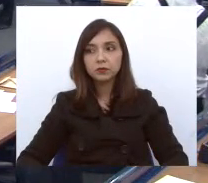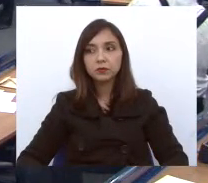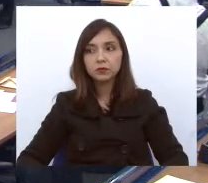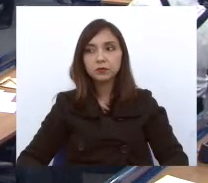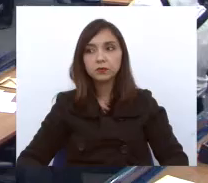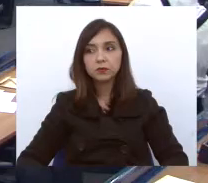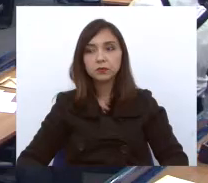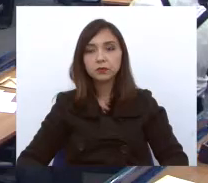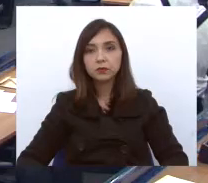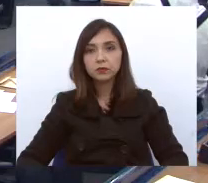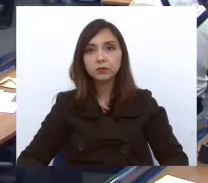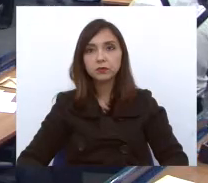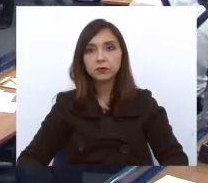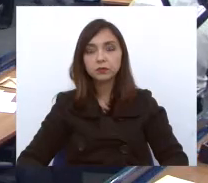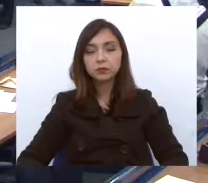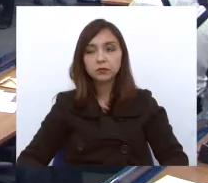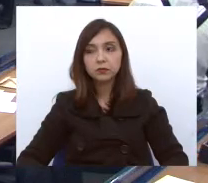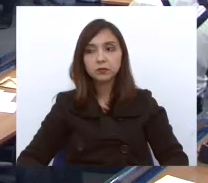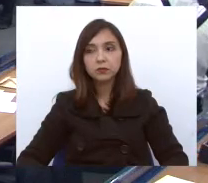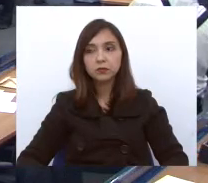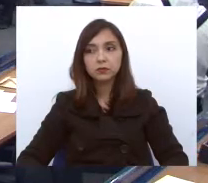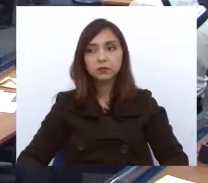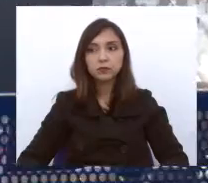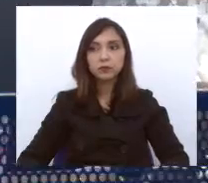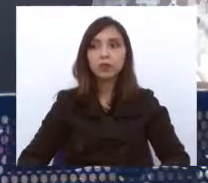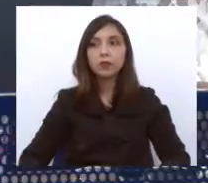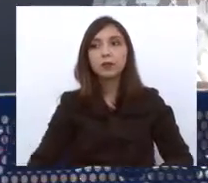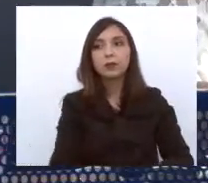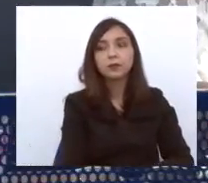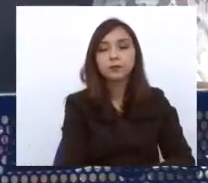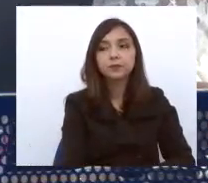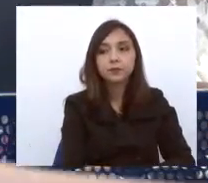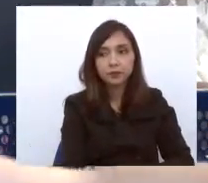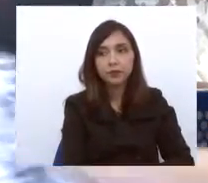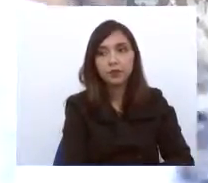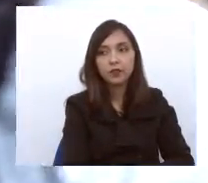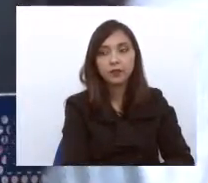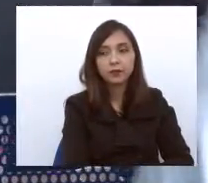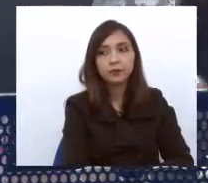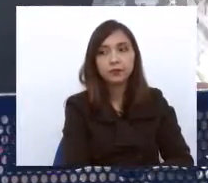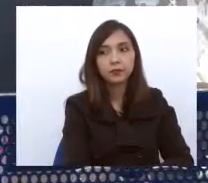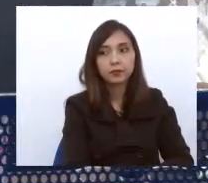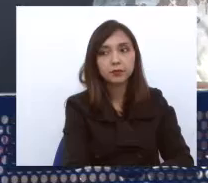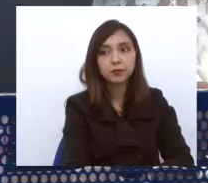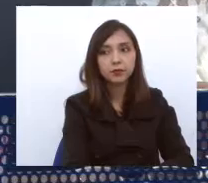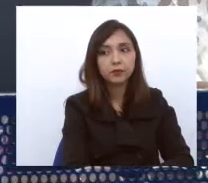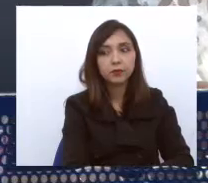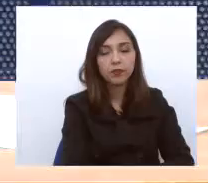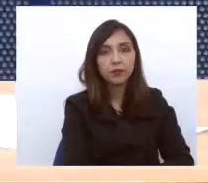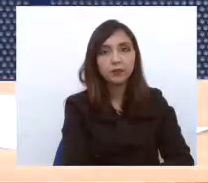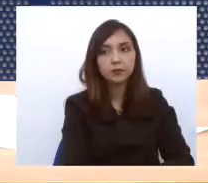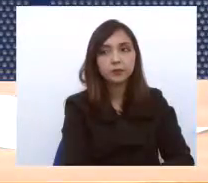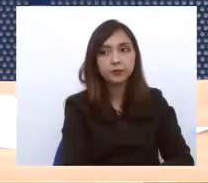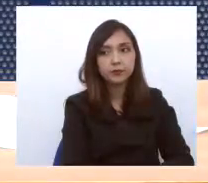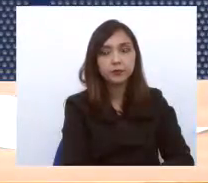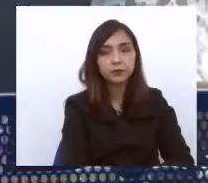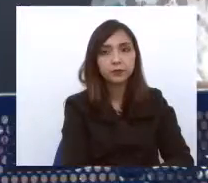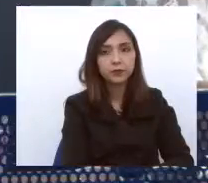não votado. Posso votar? Posso justificar? Não votei. Não, para justificar? Sim. Pode justificar, vereador.